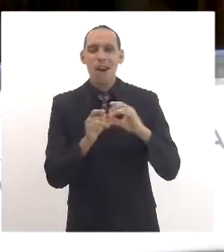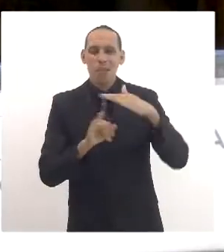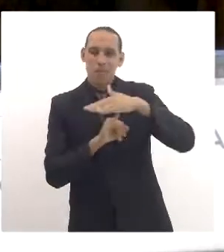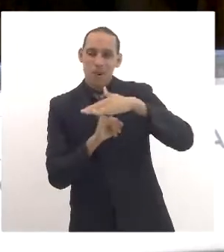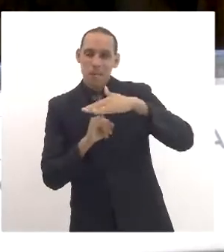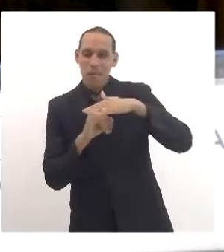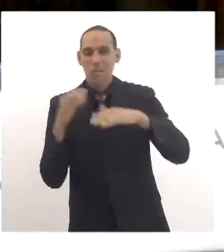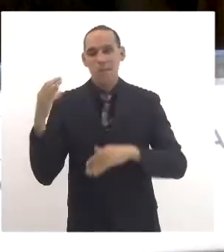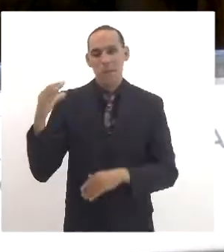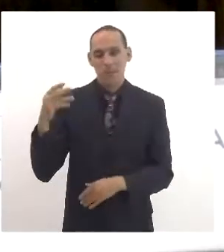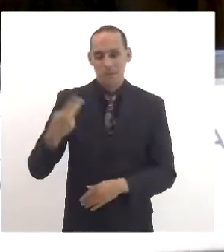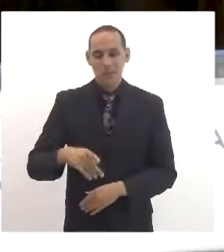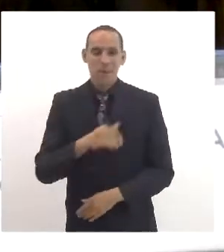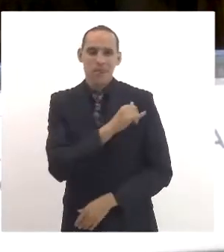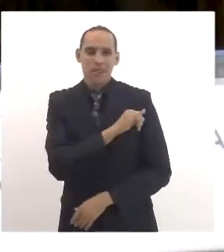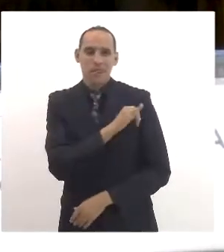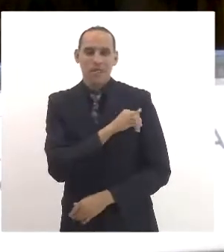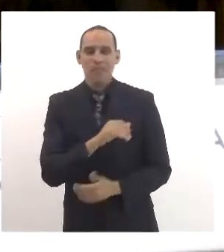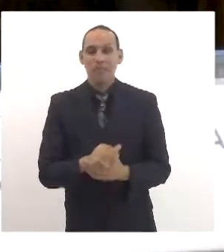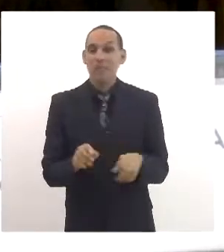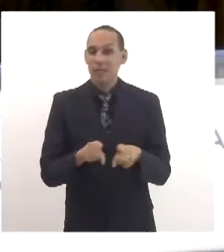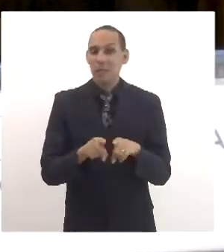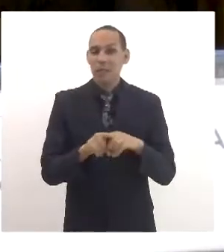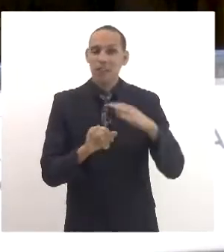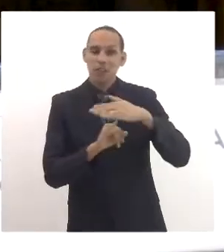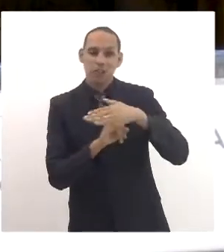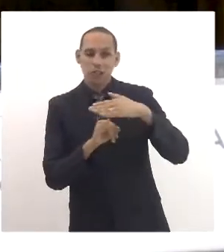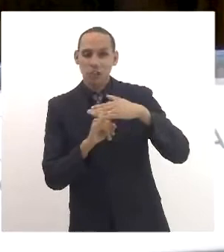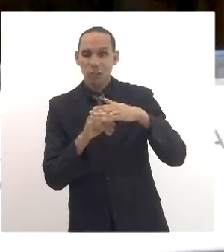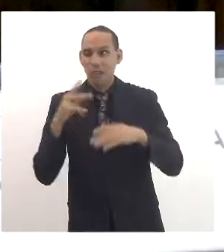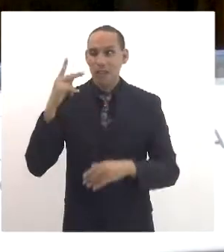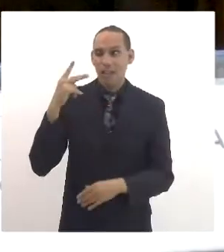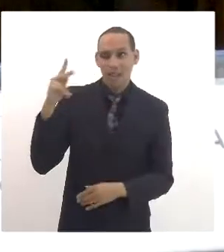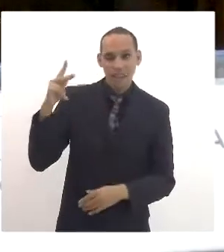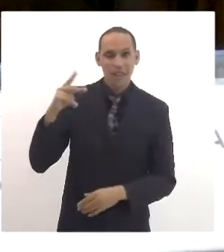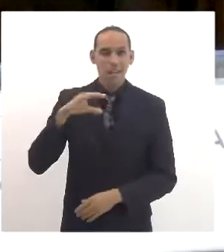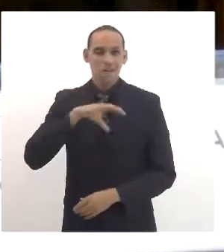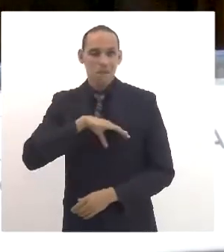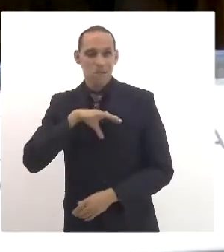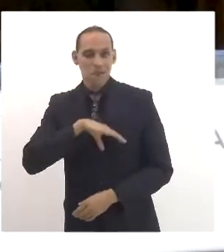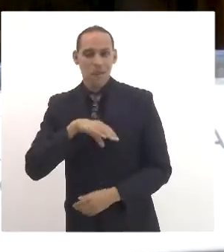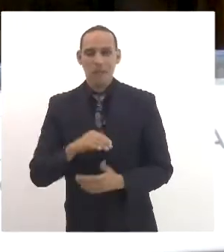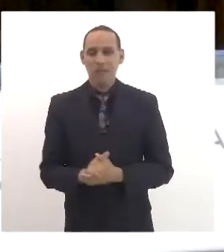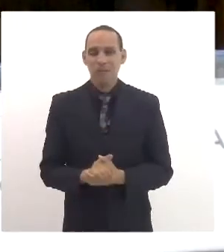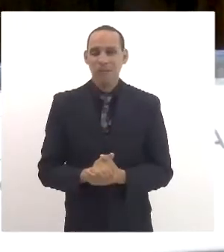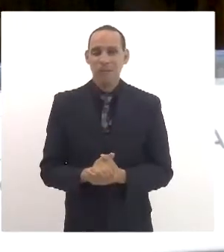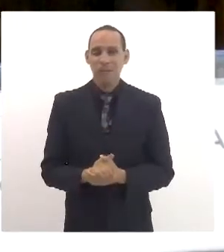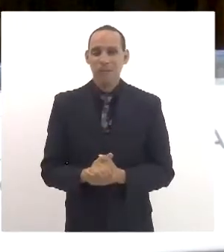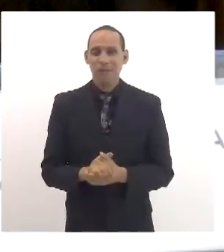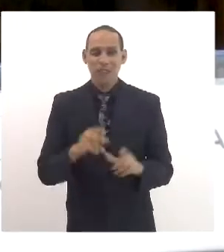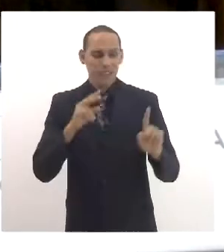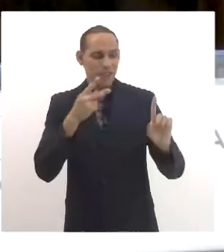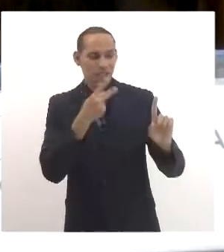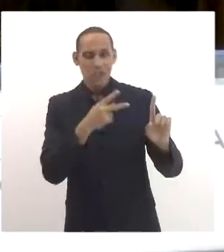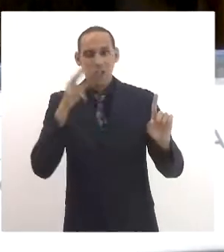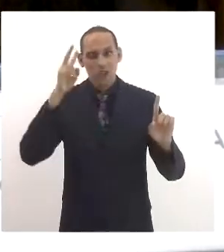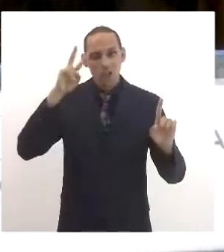científicas do Rio de Janeiro e as instituições de Portugal. Sobre a trajetória do